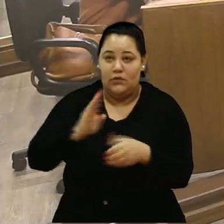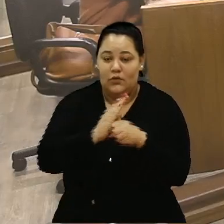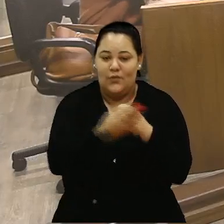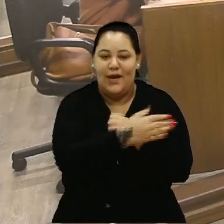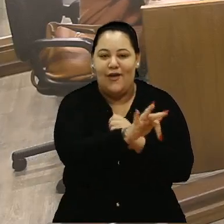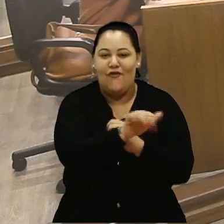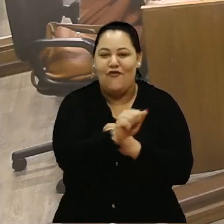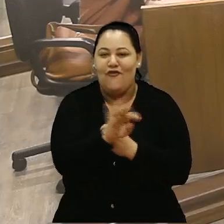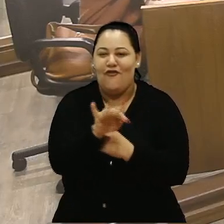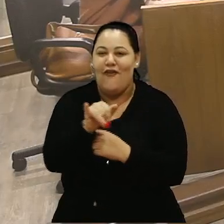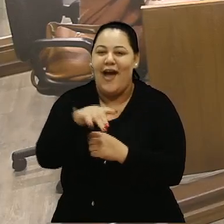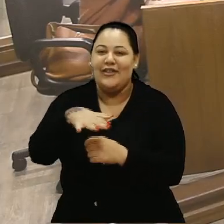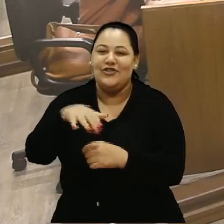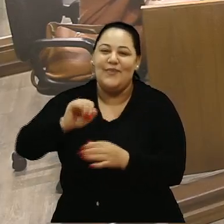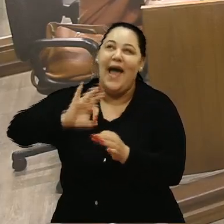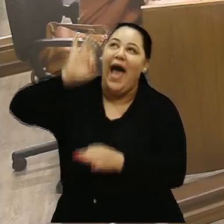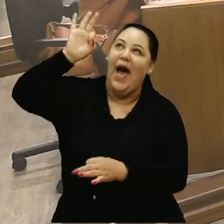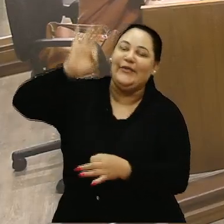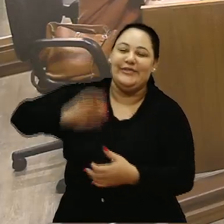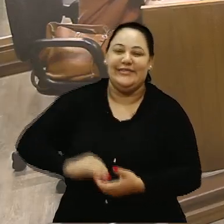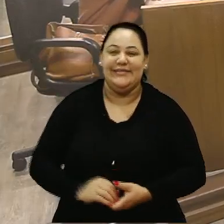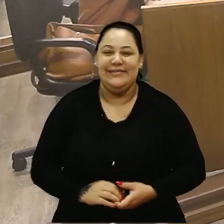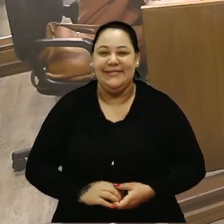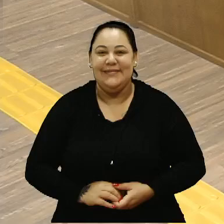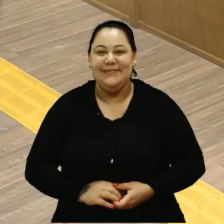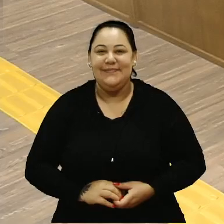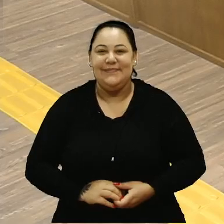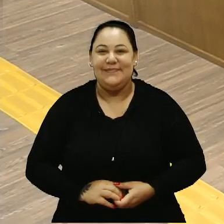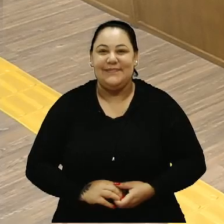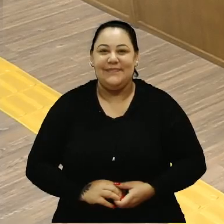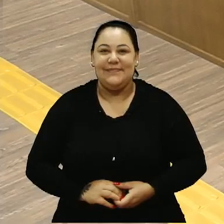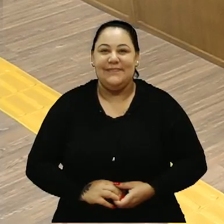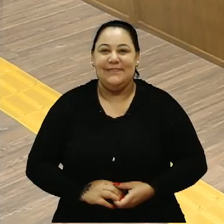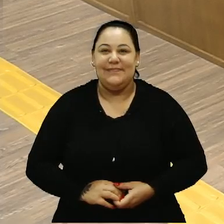Fátima Alto. Da cidade, não do bairro Fátima.